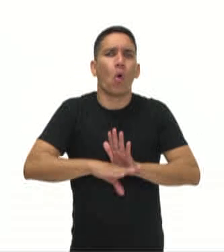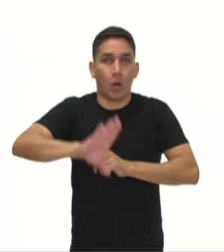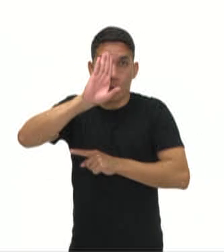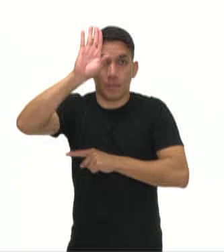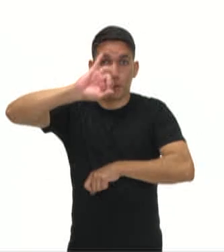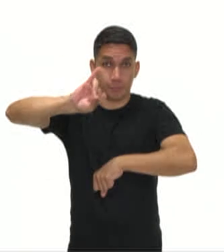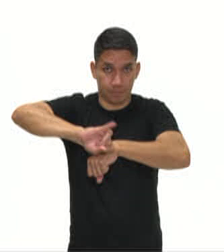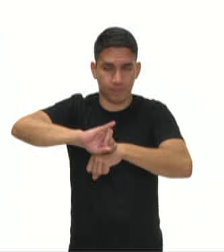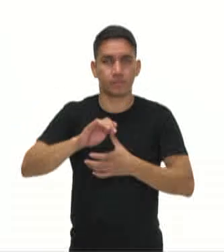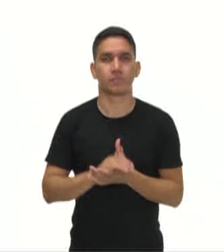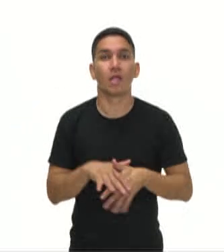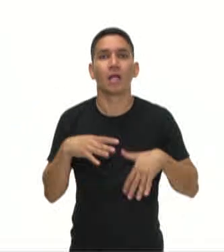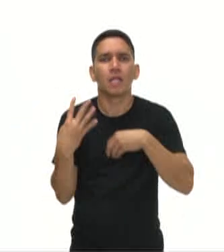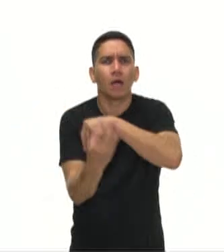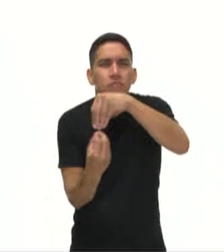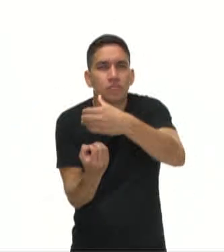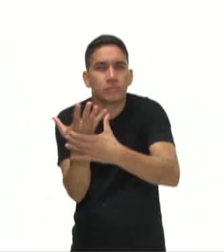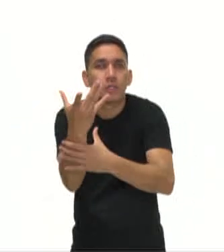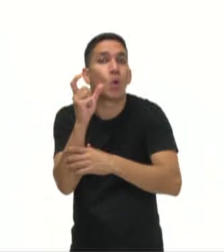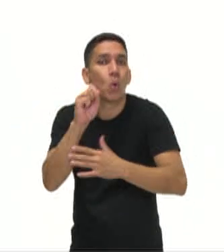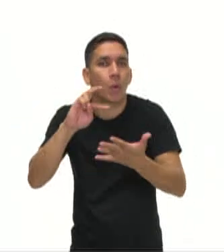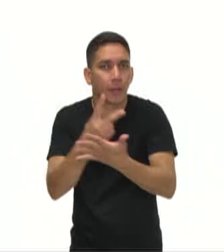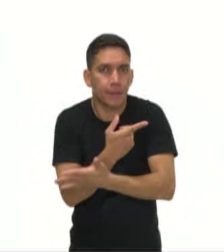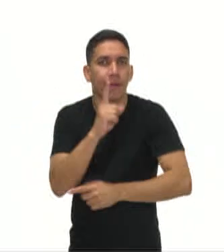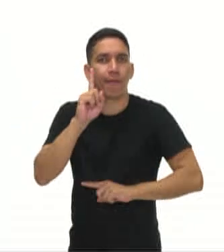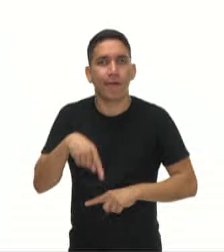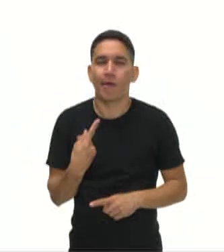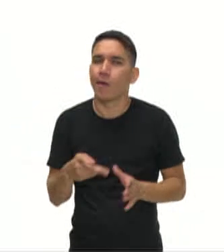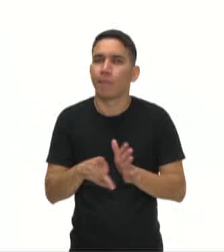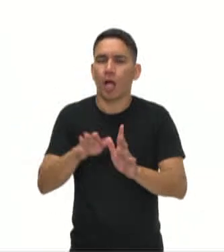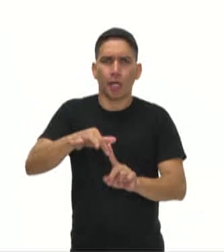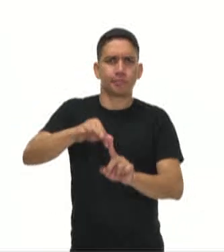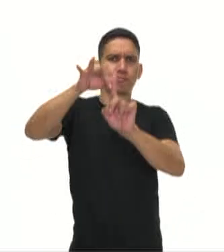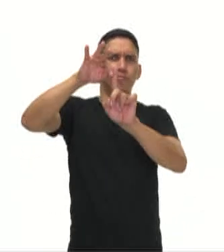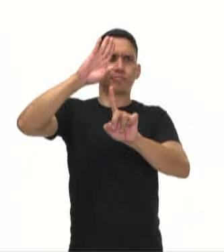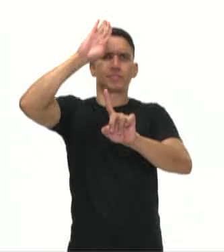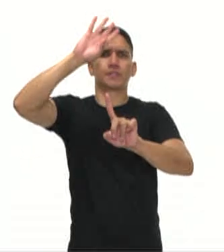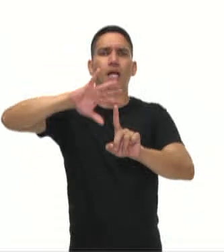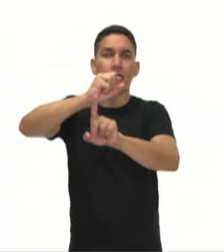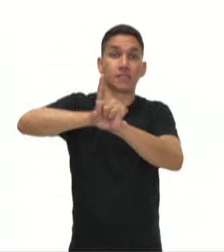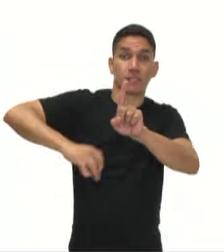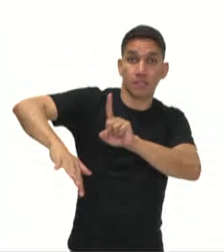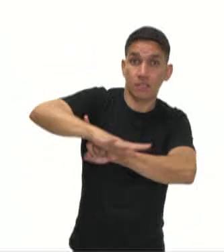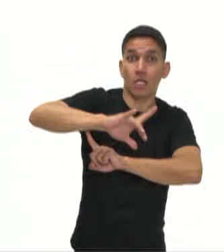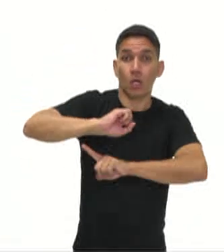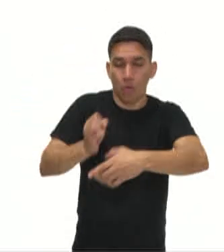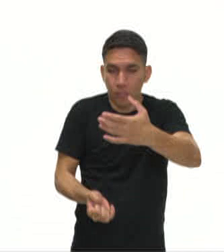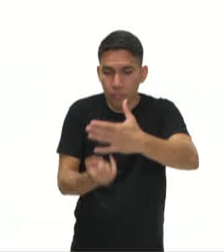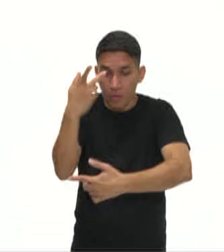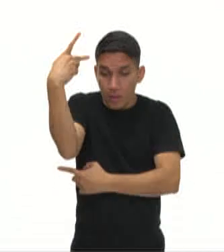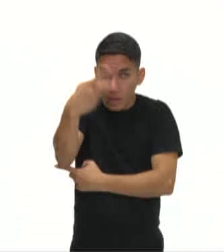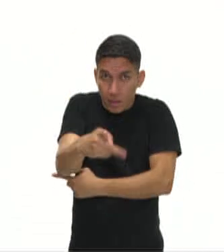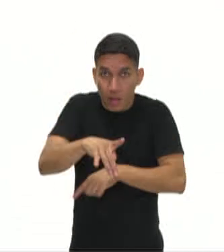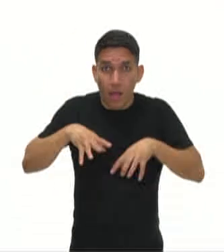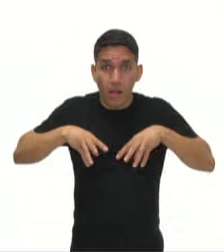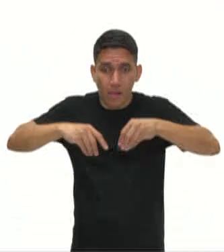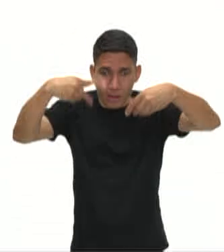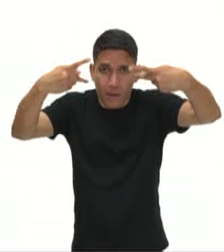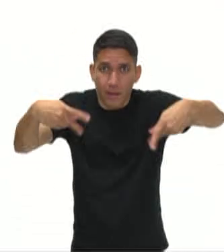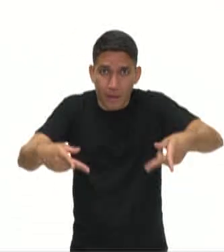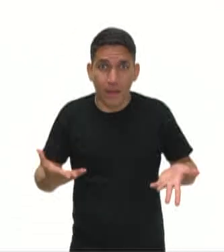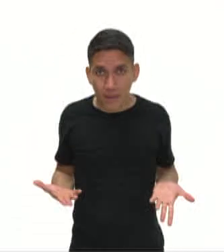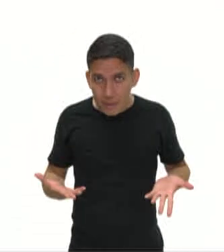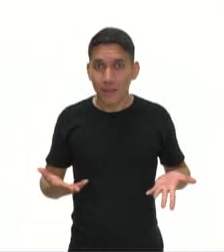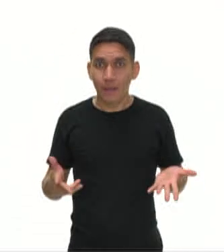E a mestiçagem, ela seria um trunfo de uma civilização que se formou aqui nesse território, uma